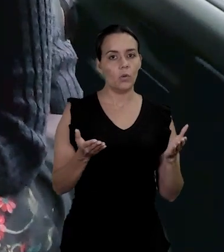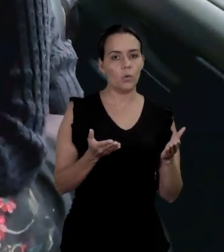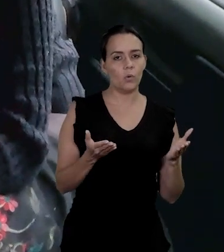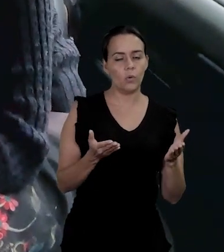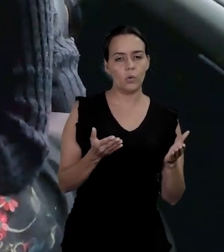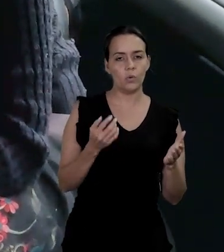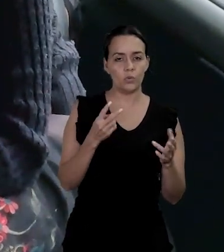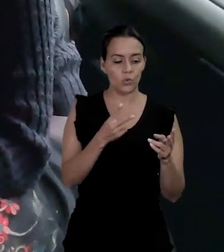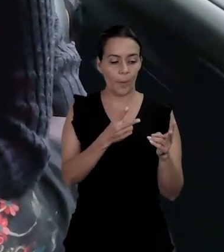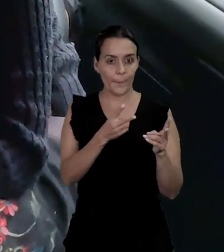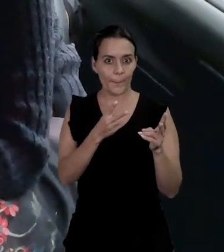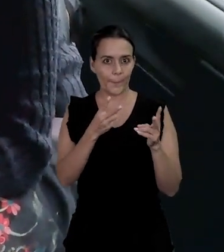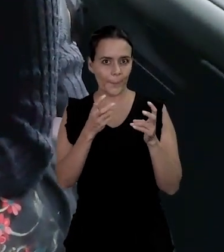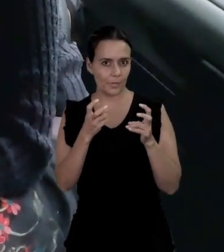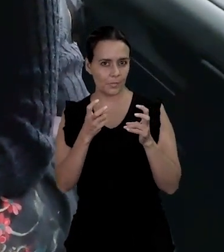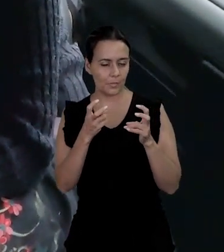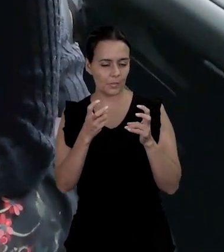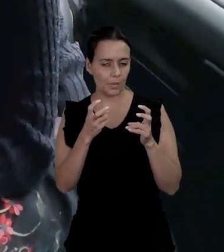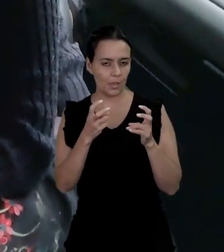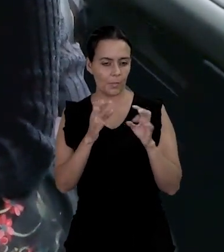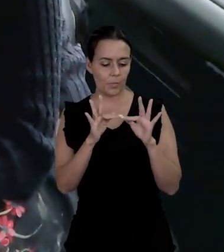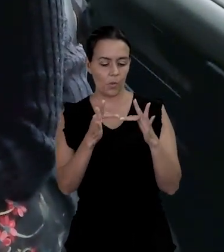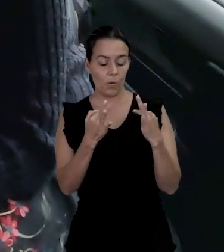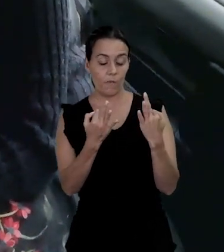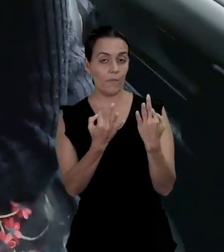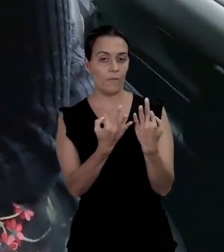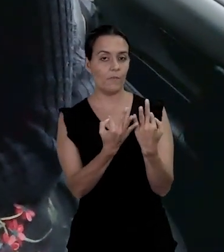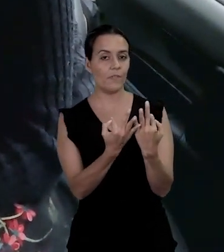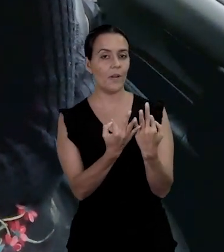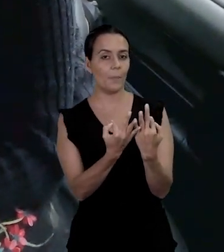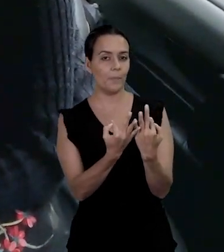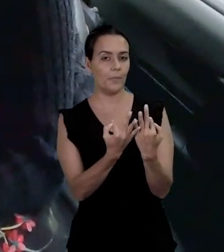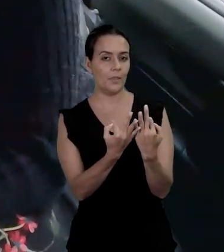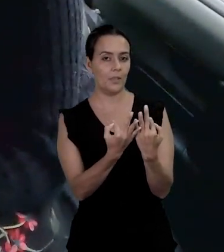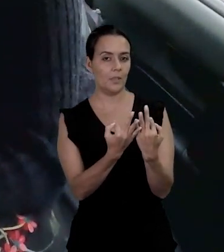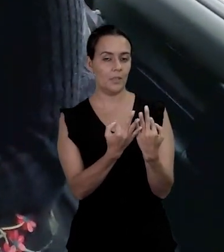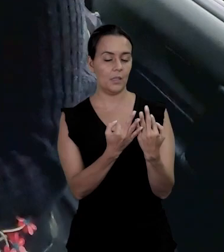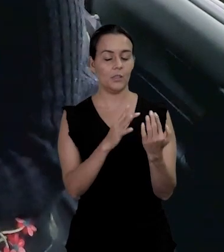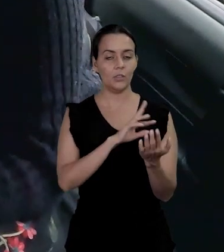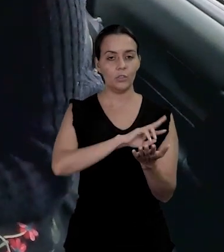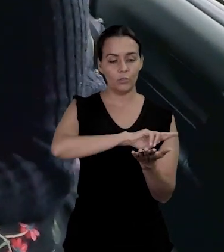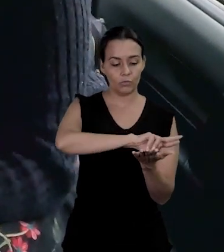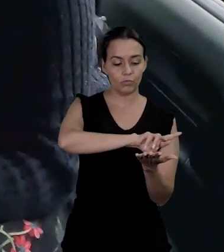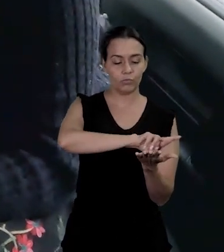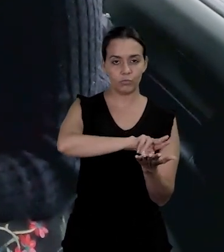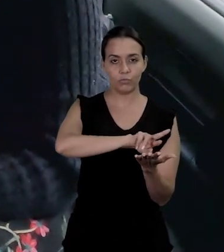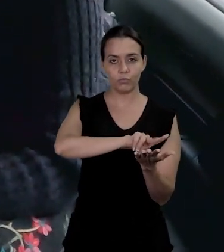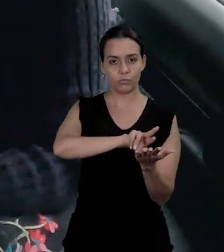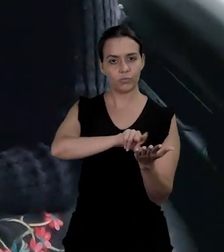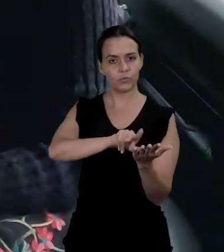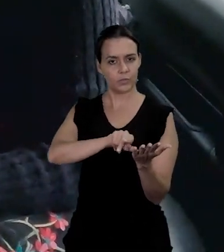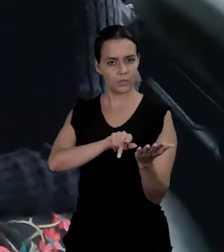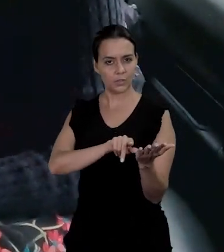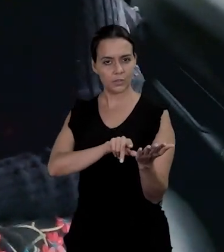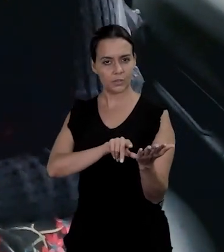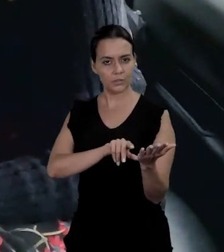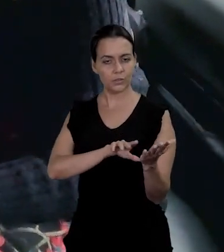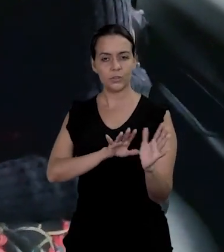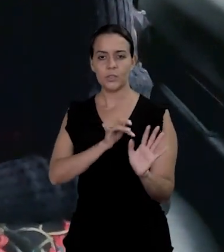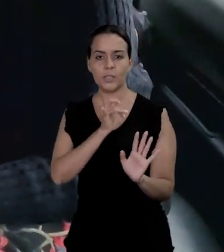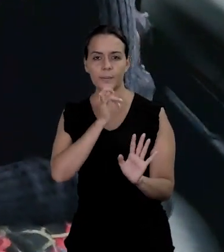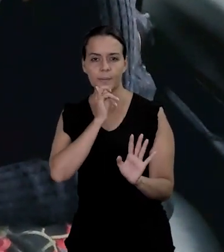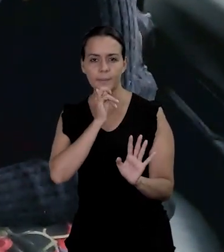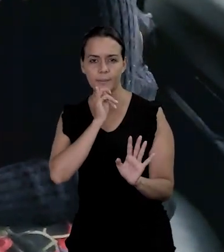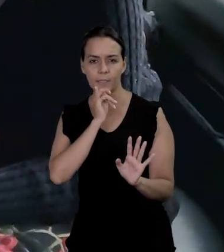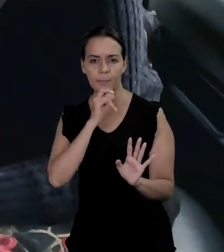mais legível, que está no Lexicon. Você tem as vulgatas que foram se espalhando por aí,